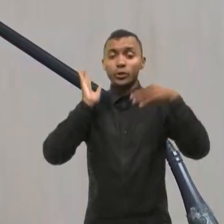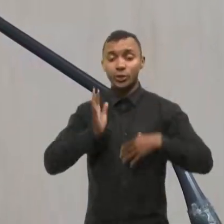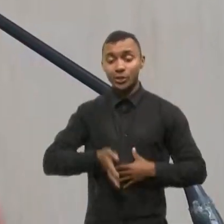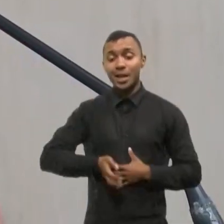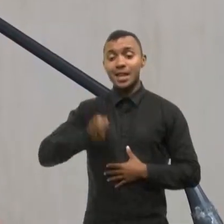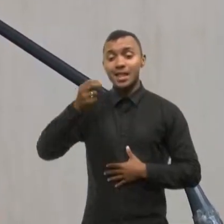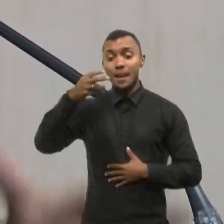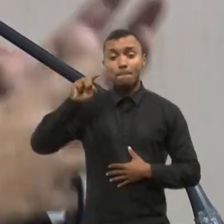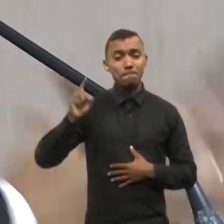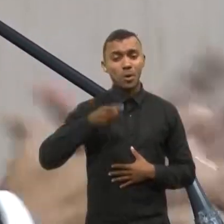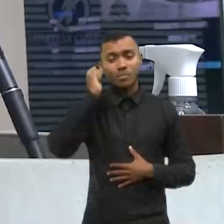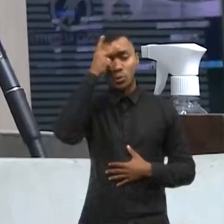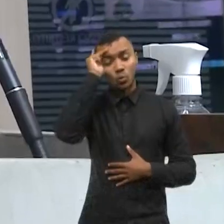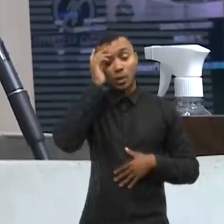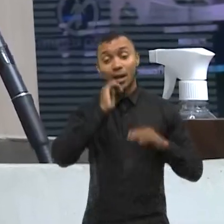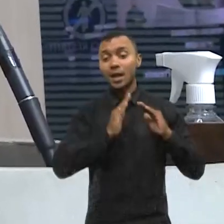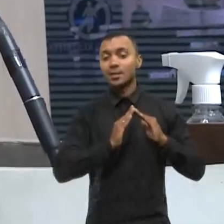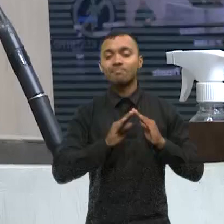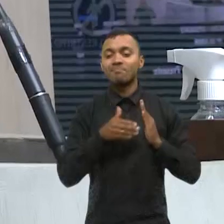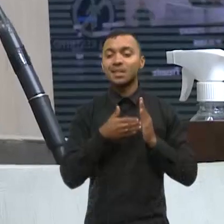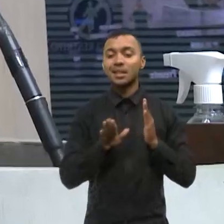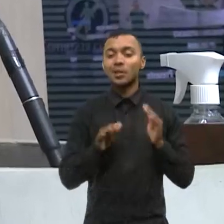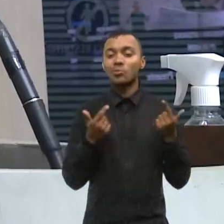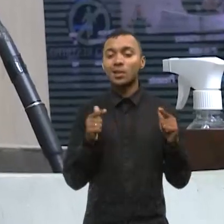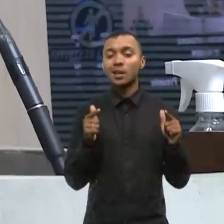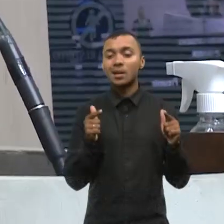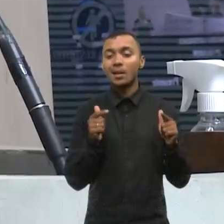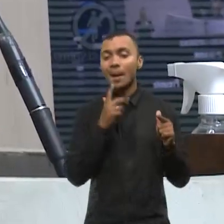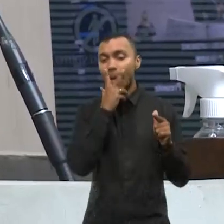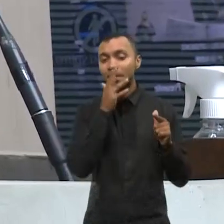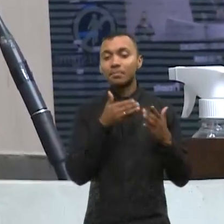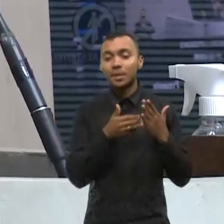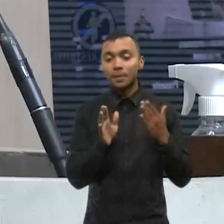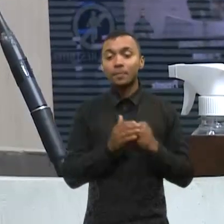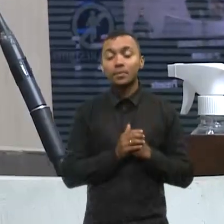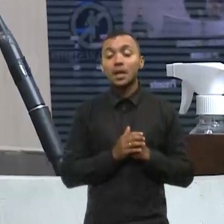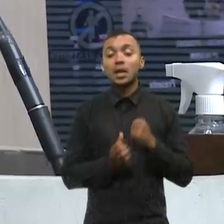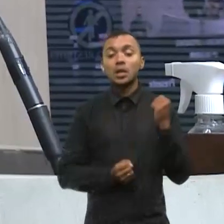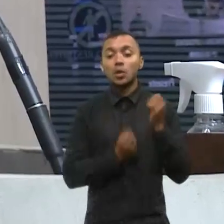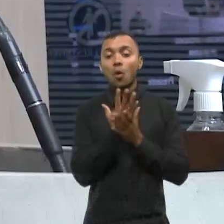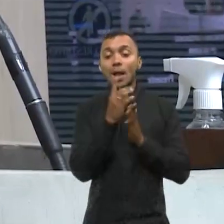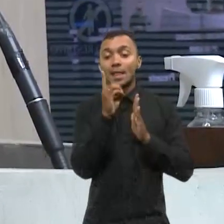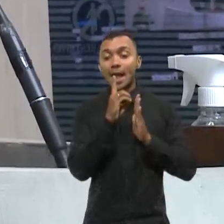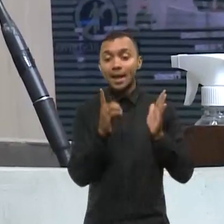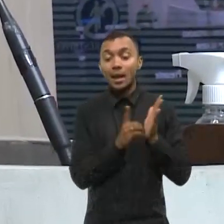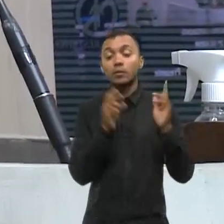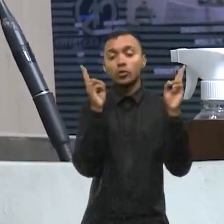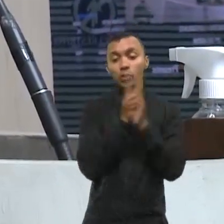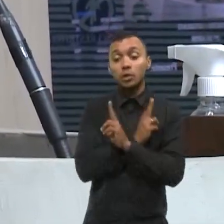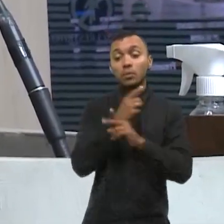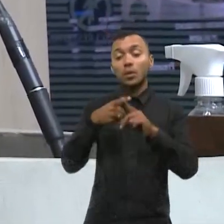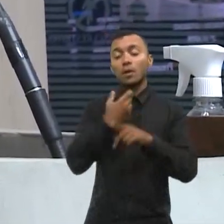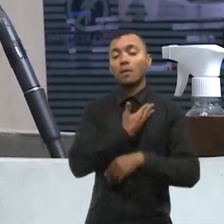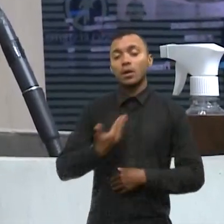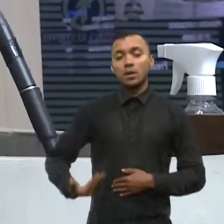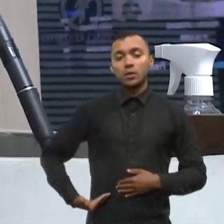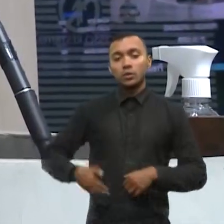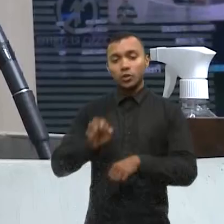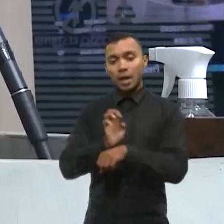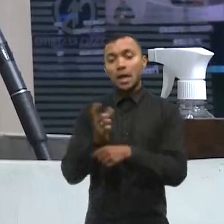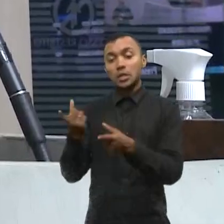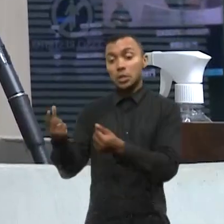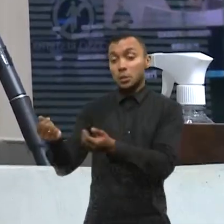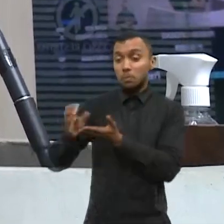pessoas desabrigadas no Ceará. Ele destaca que a Assembleia aprovou um decreto de emergência para que o governo do estado faça os